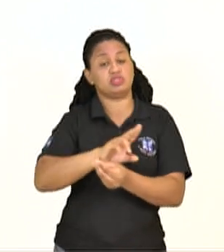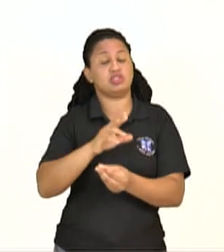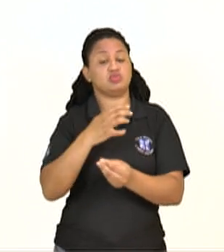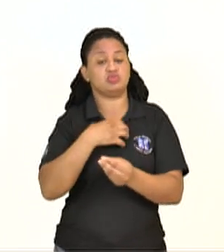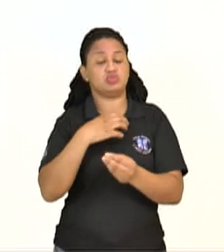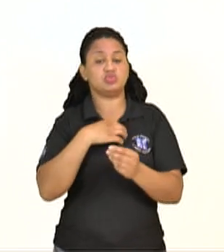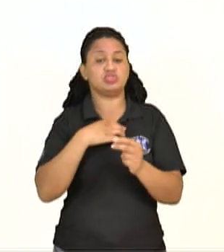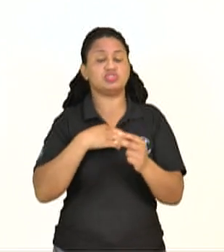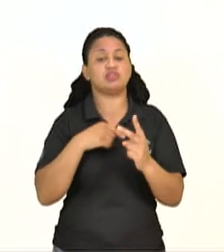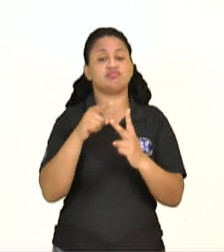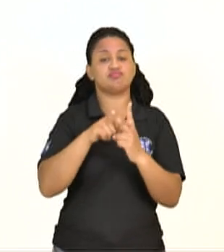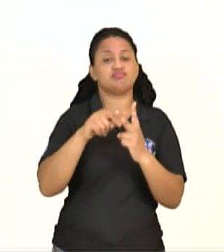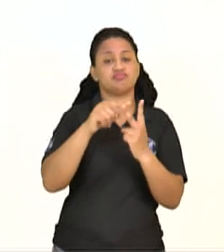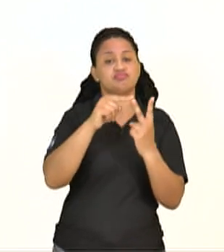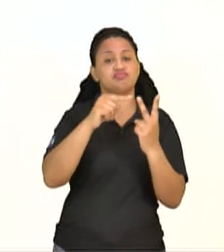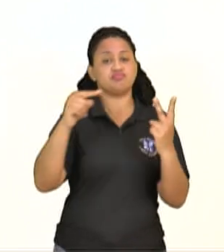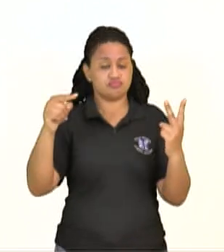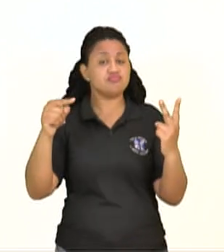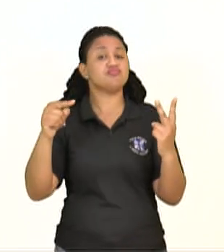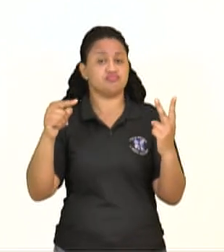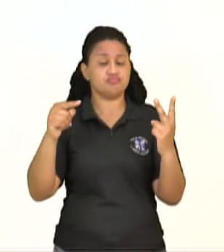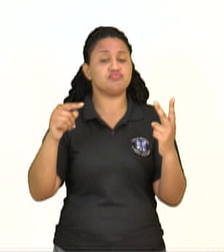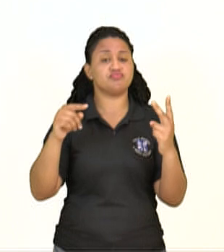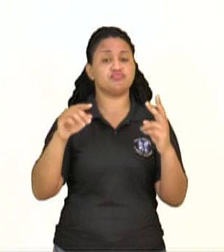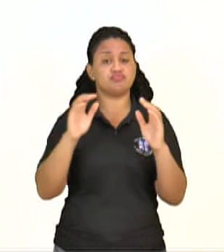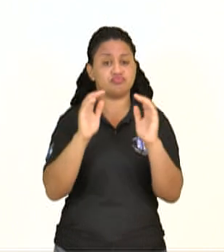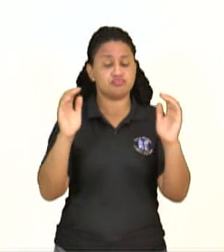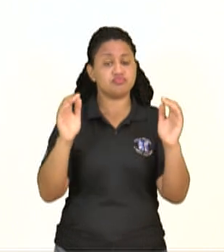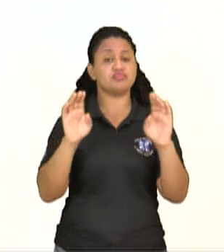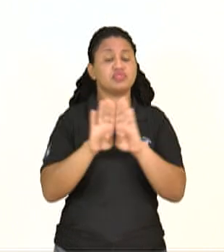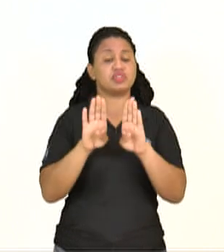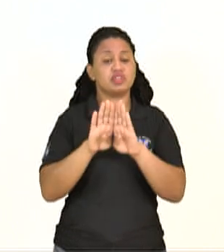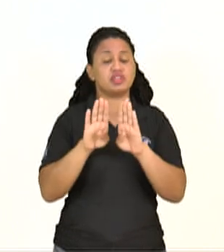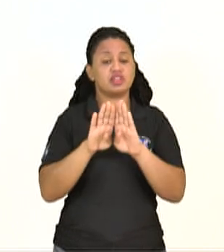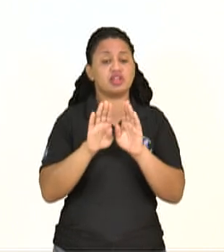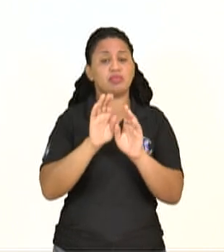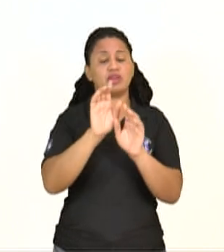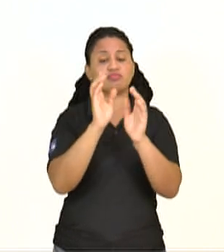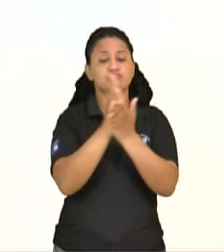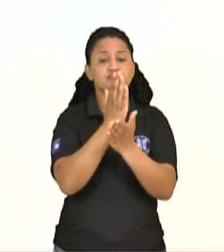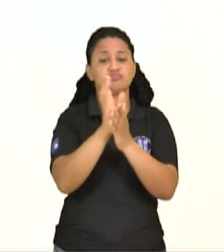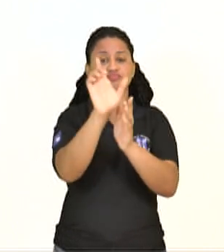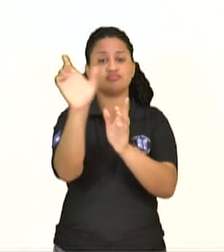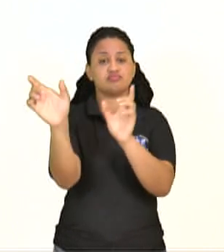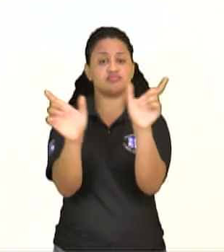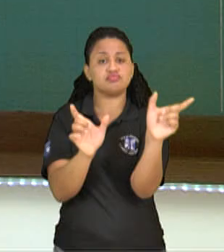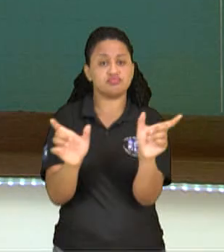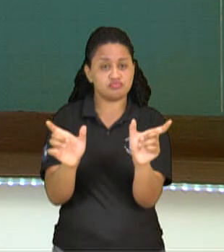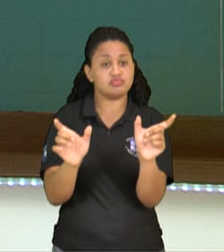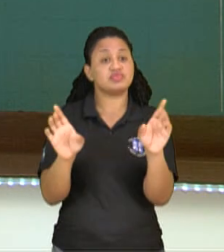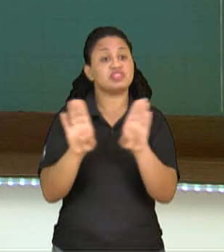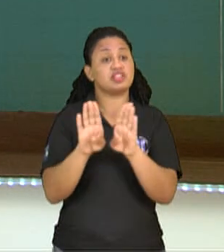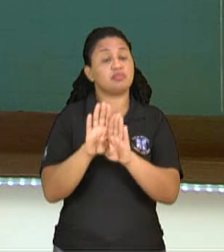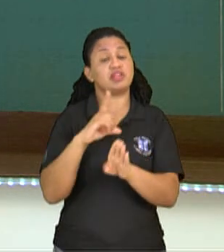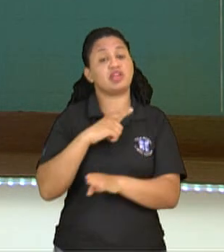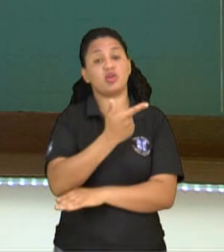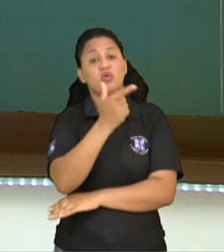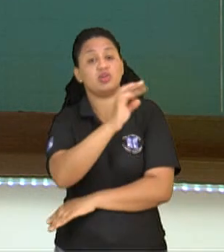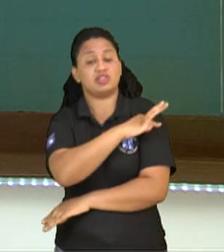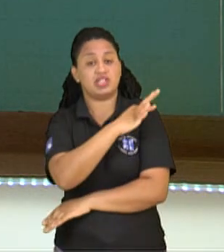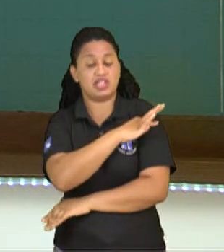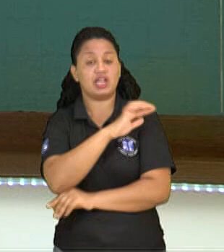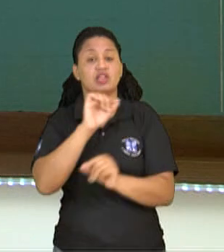de Bhaskara, consegue resolver utilizando fatoração e também conseguimos utilizar usando uma técnica chamada